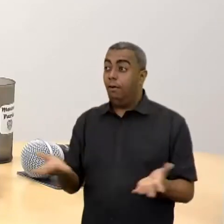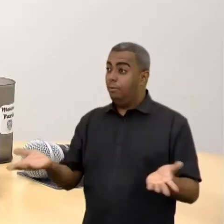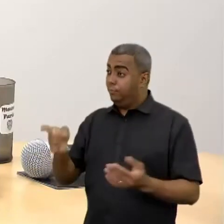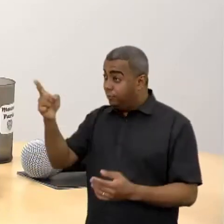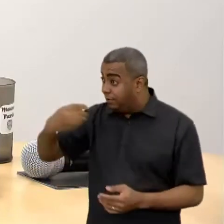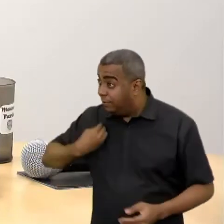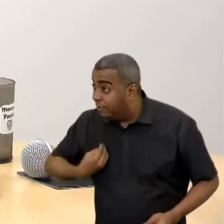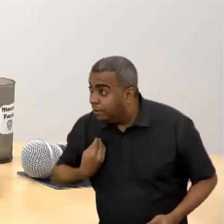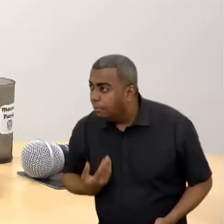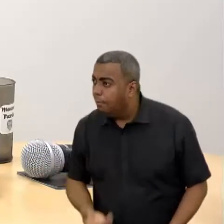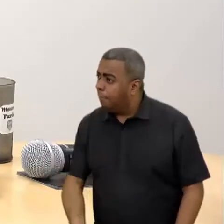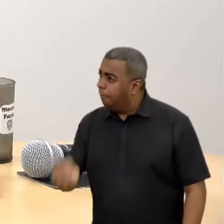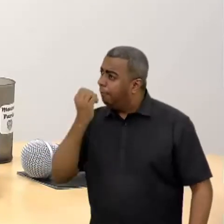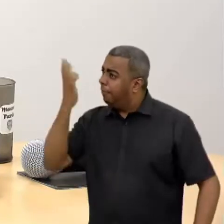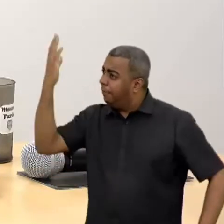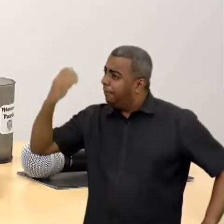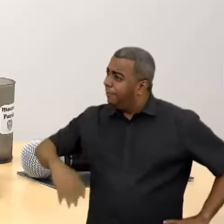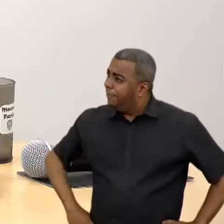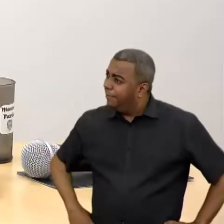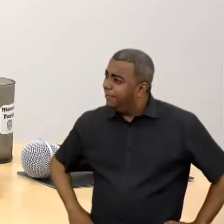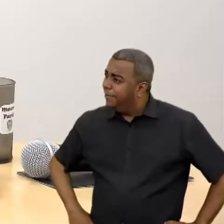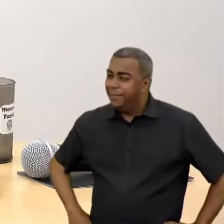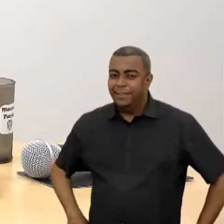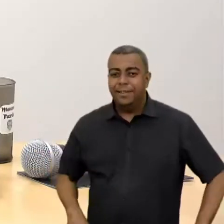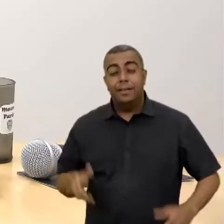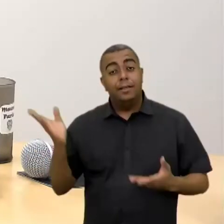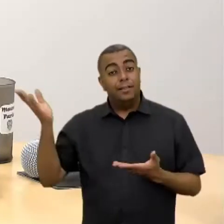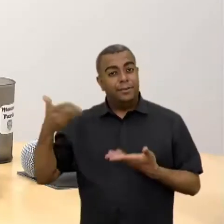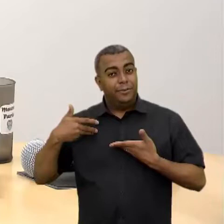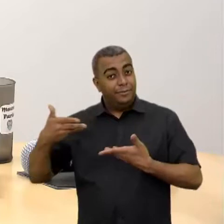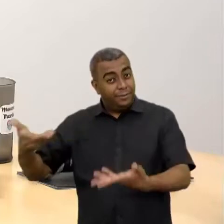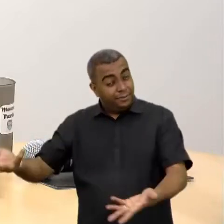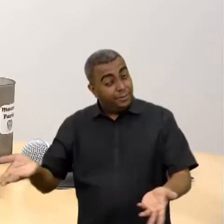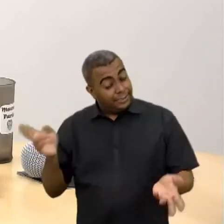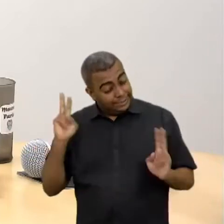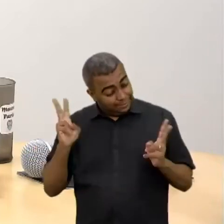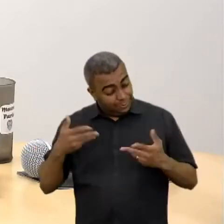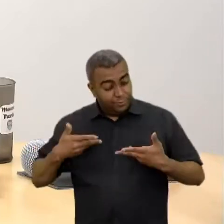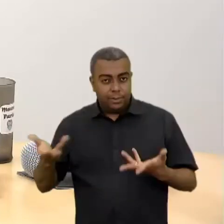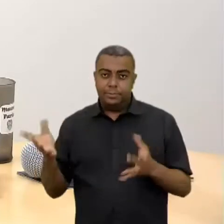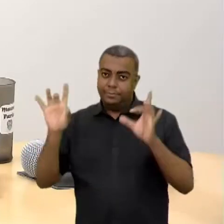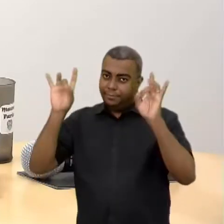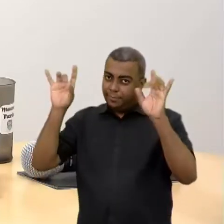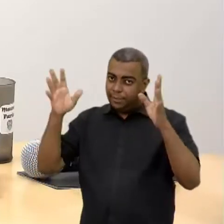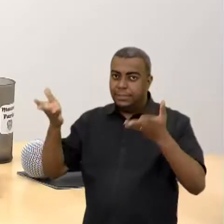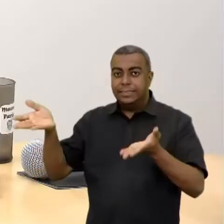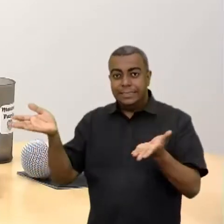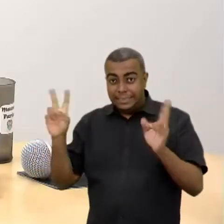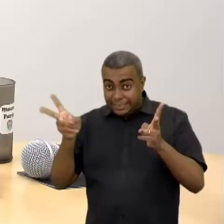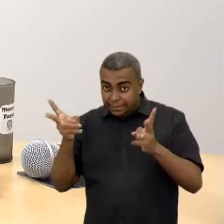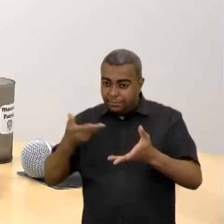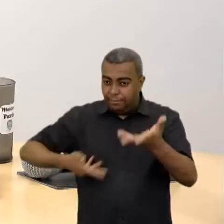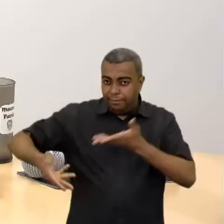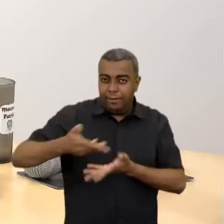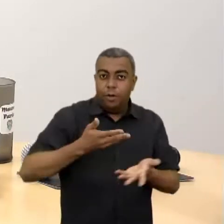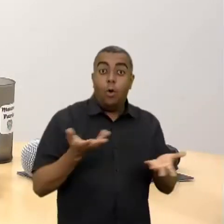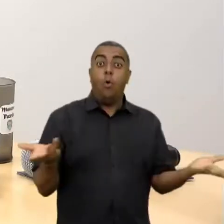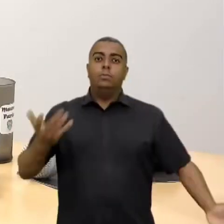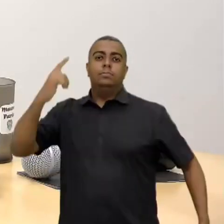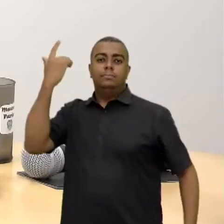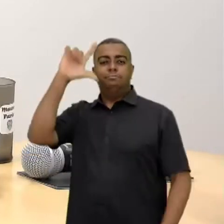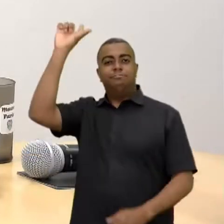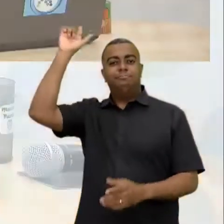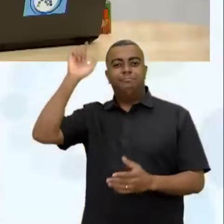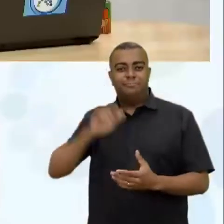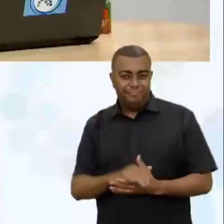milagre, o senhor na aula de história, a Janaína me convidou. É que a Janaína é uma pessoa muito requisitada, então as aulas dela sempre muito bem frequentadas. Hoje eu consegui espaço,